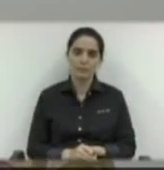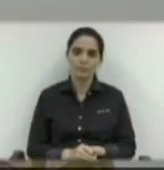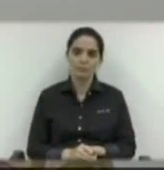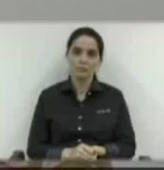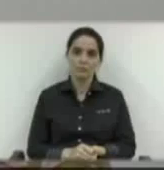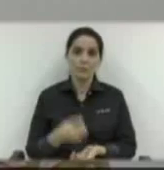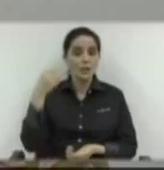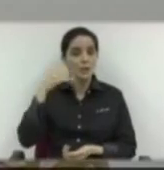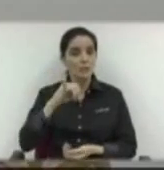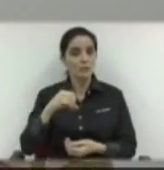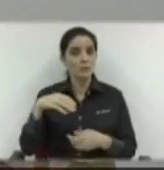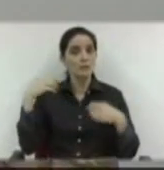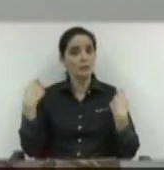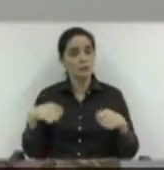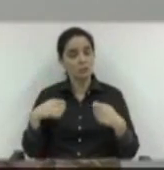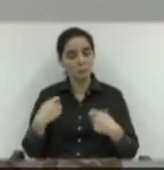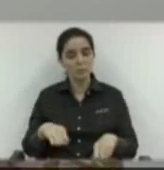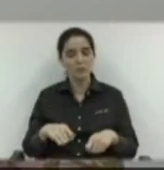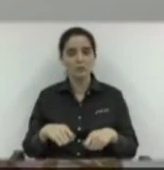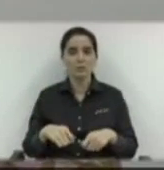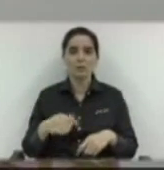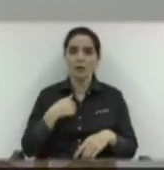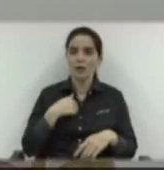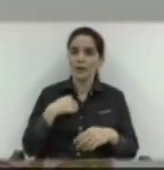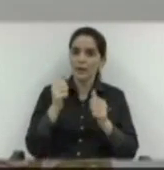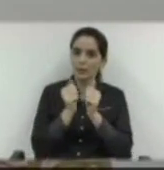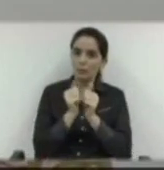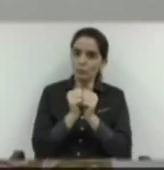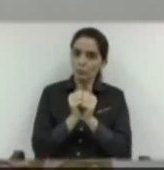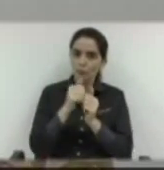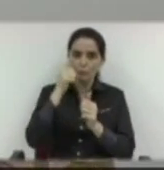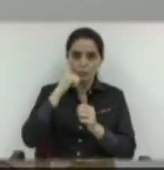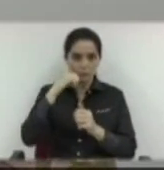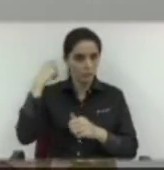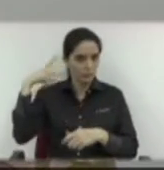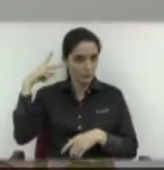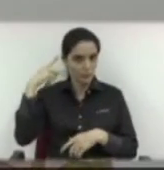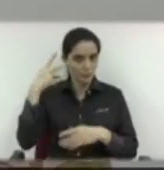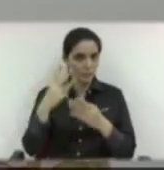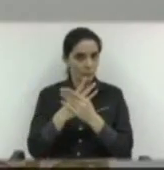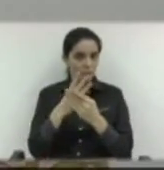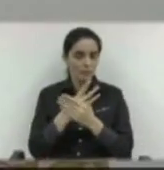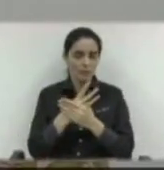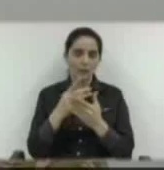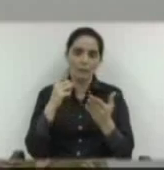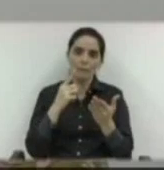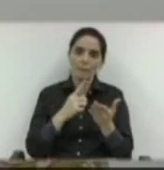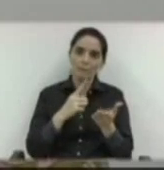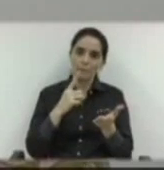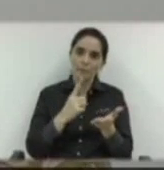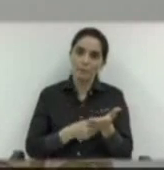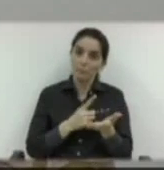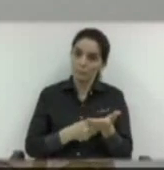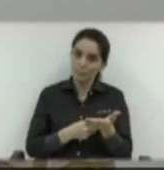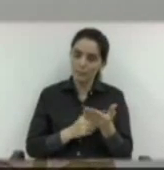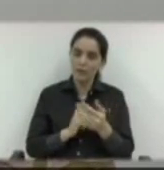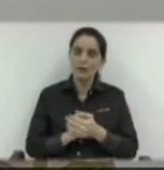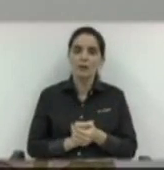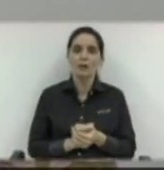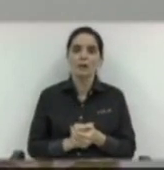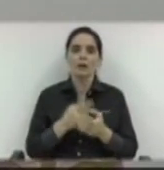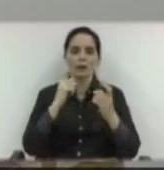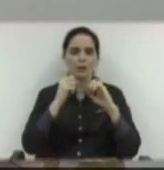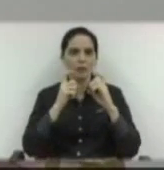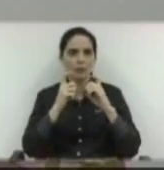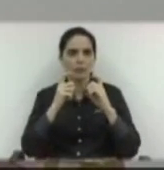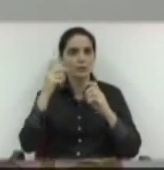vereadora e as demais vereadoras dessa casa irão até São Paulo ou agendaremos uma reunião para tratar diretamente desse